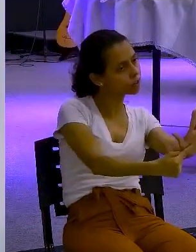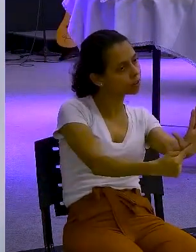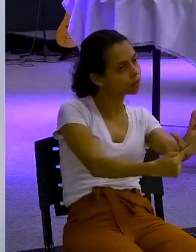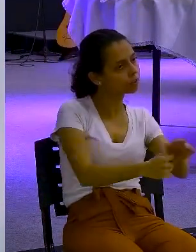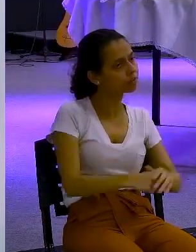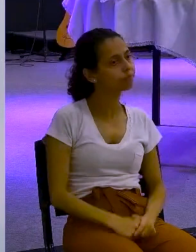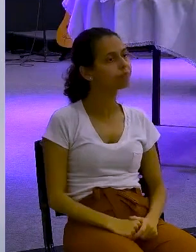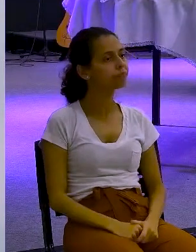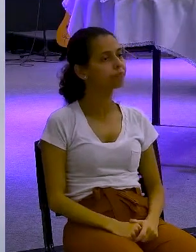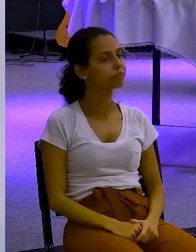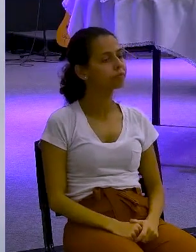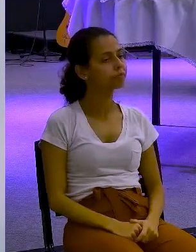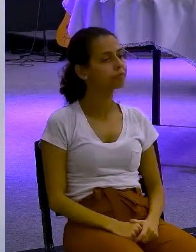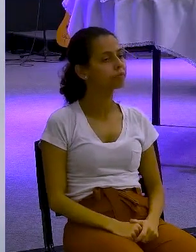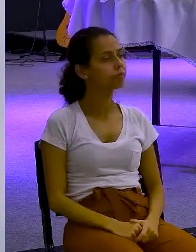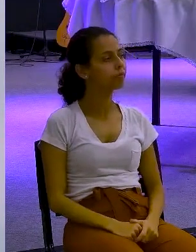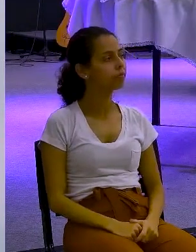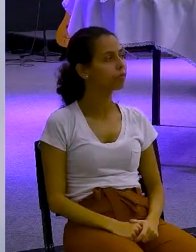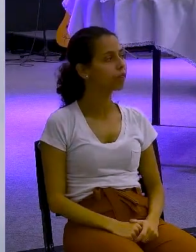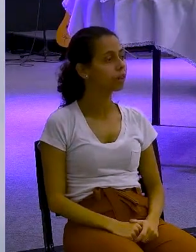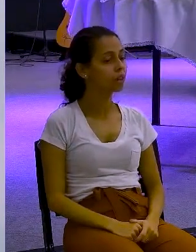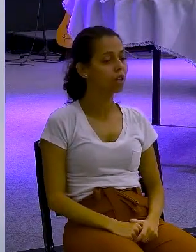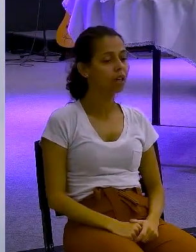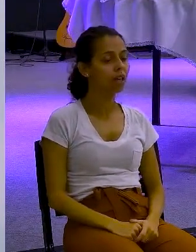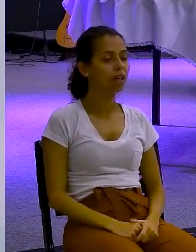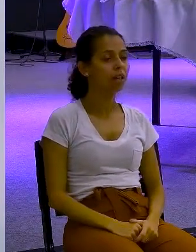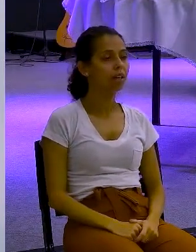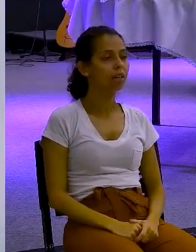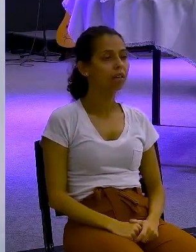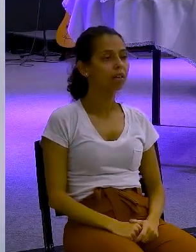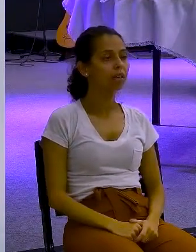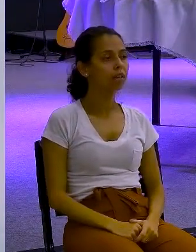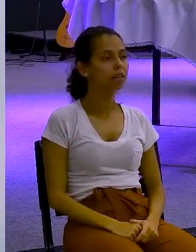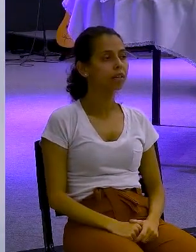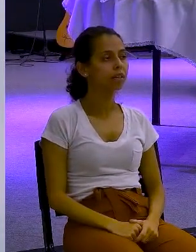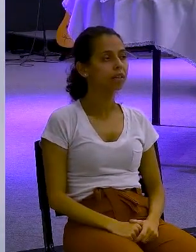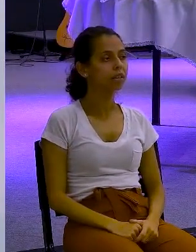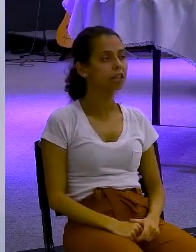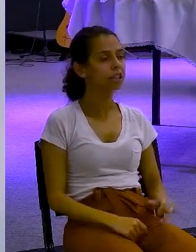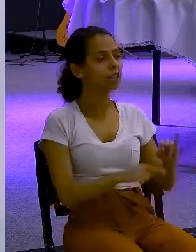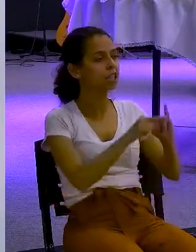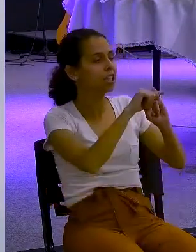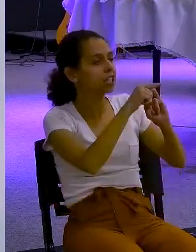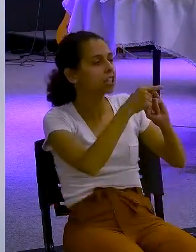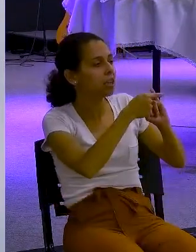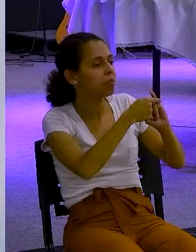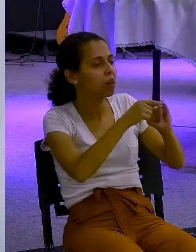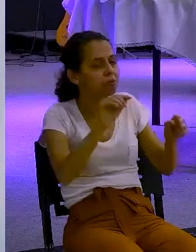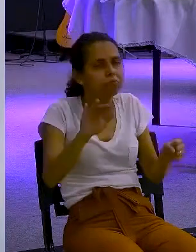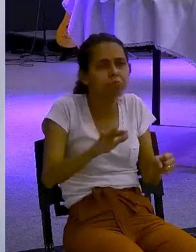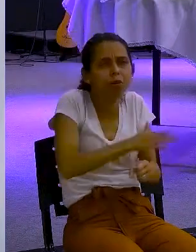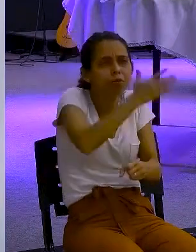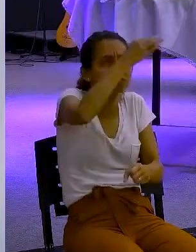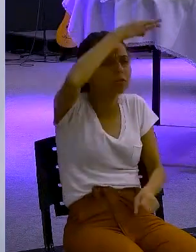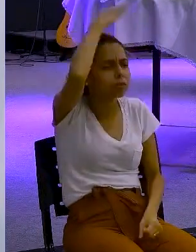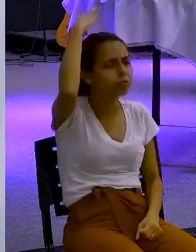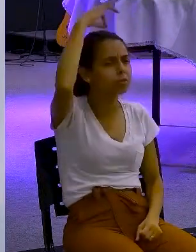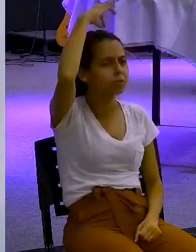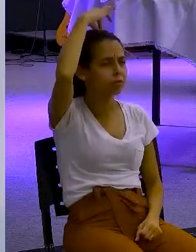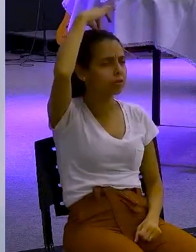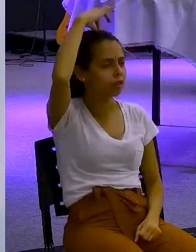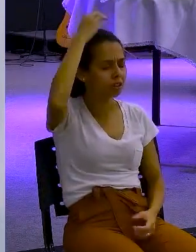João Batista no ventre, cheio do Espírito Santo. Isabel, tomada pelo Espírito Santo.